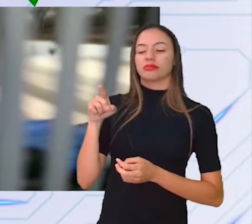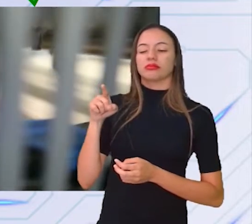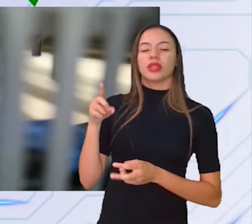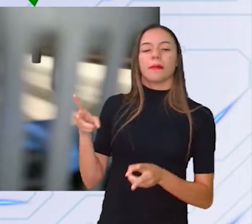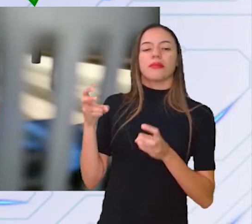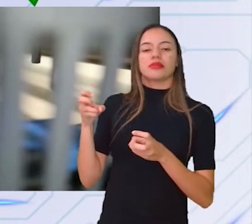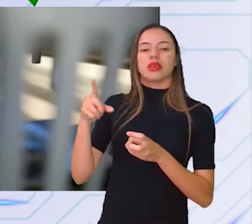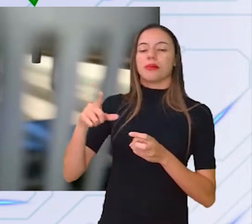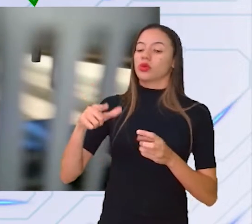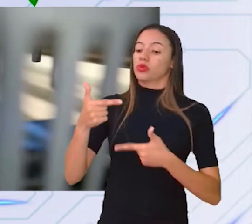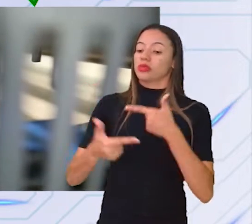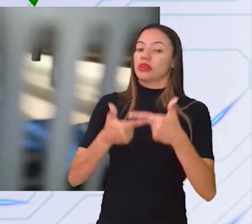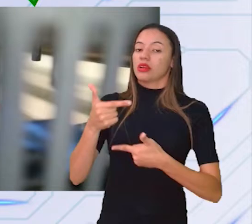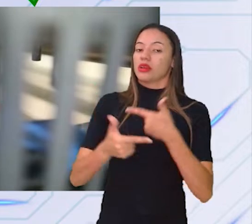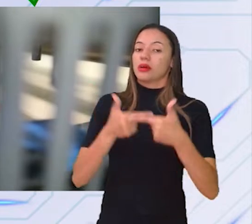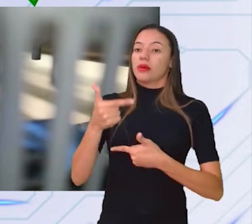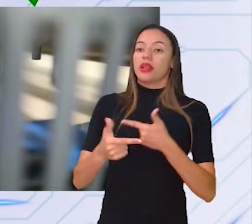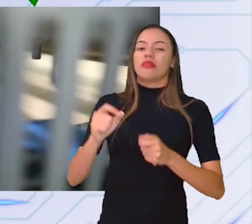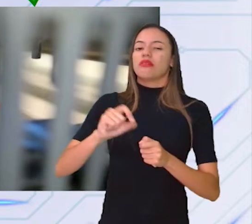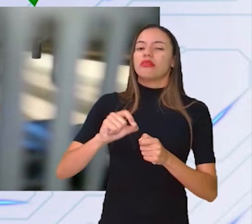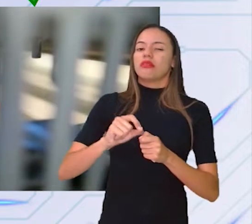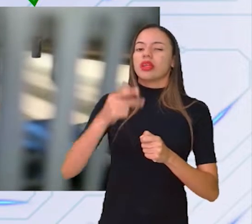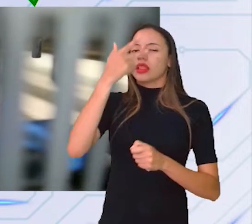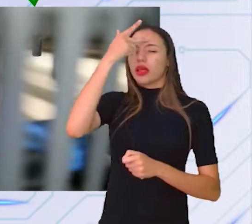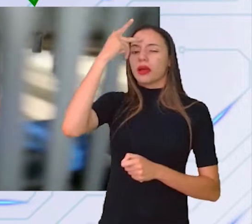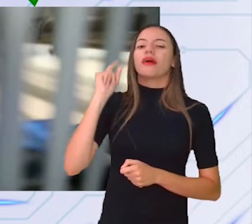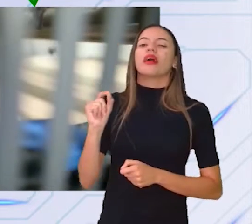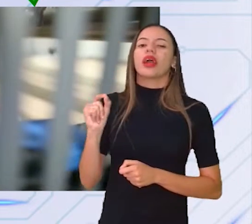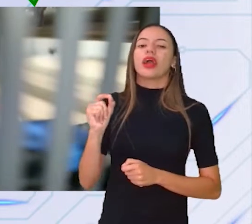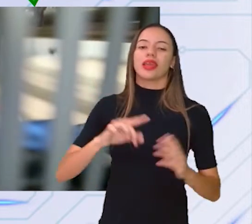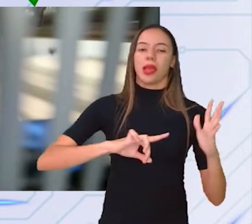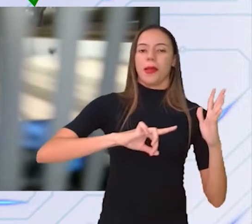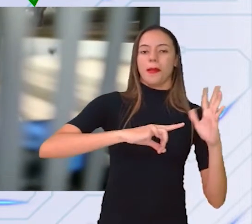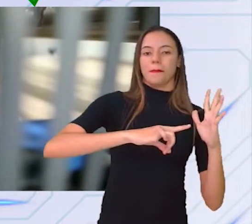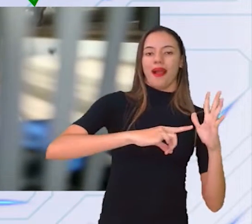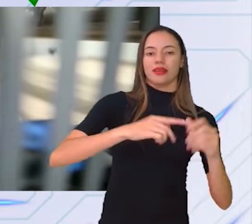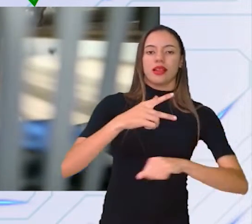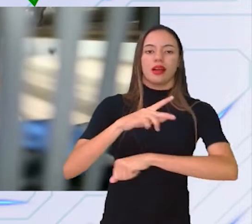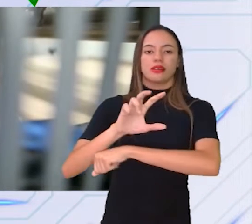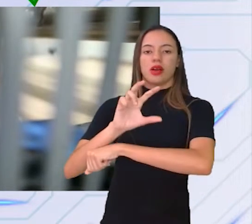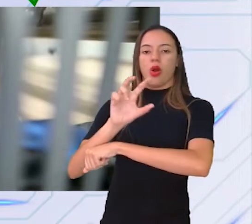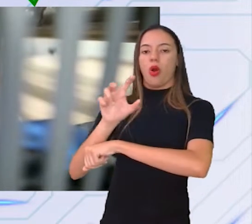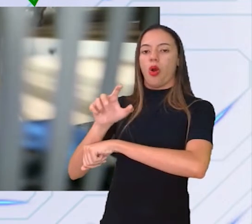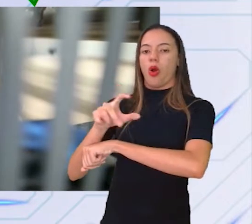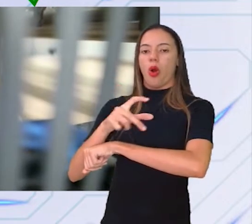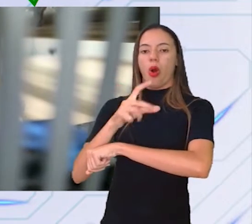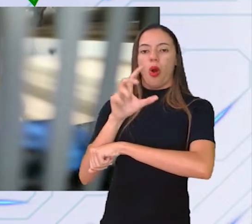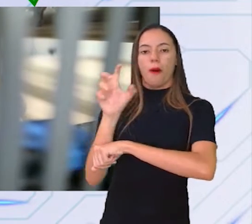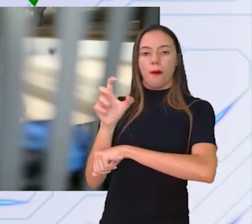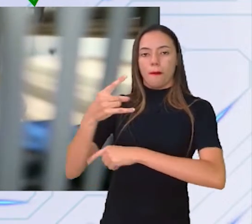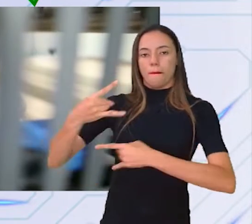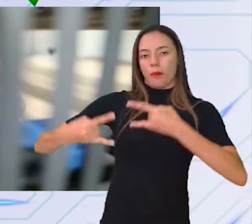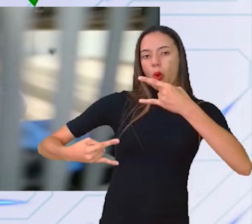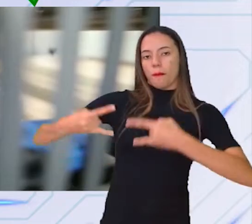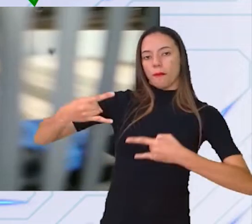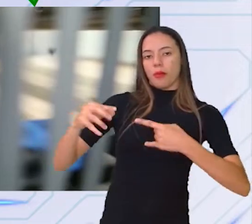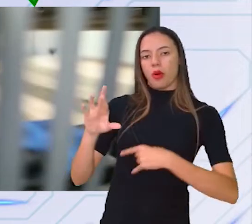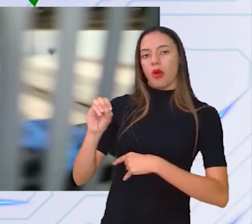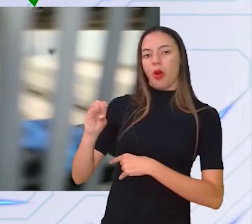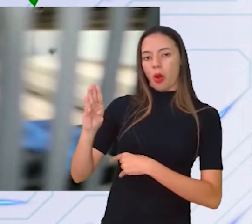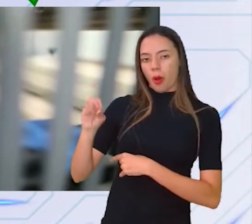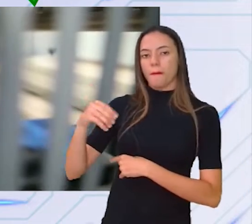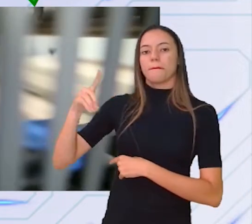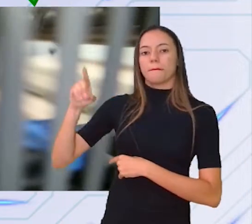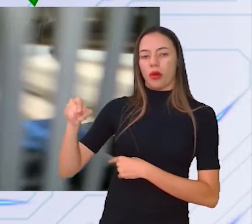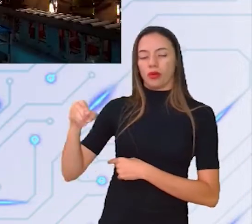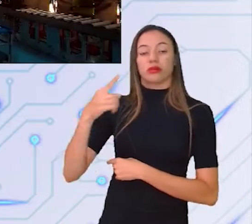todo o trabalho está sendo feito por máquinas, né? Ou seja, máquinas, robôs, esses elementos aí. Então, você